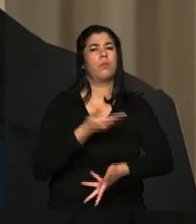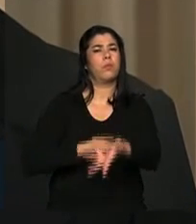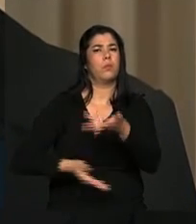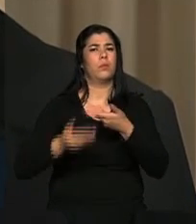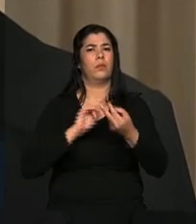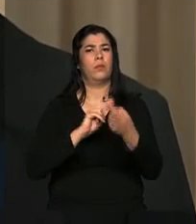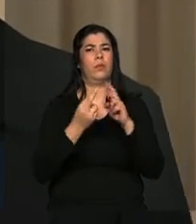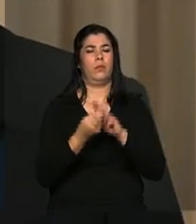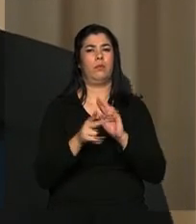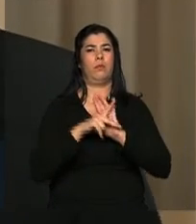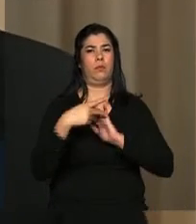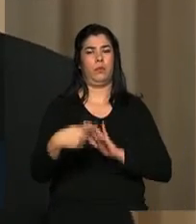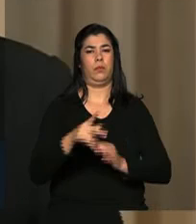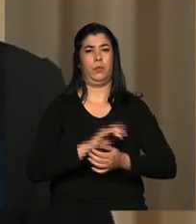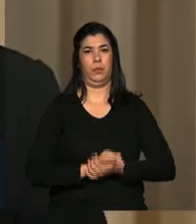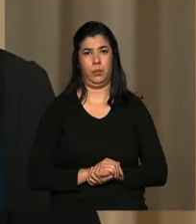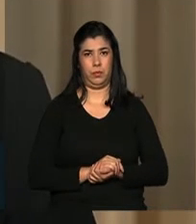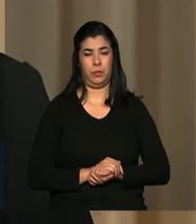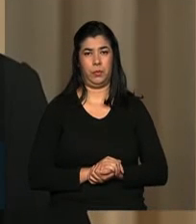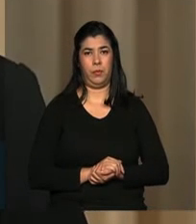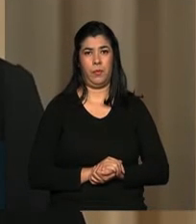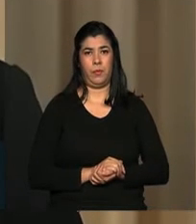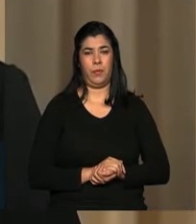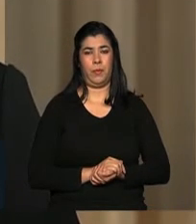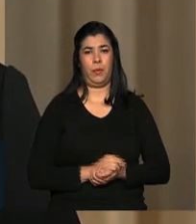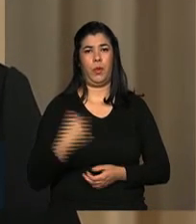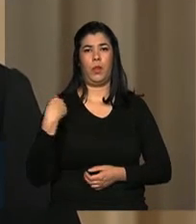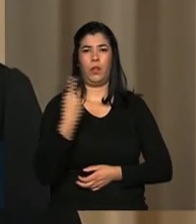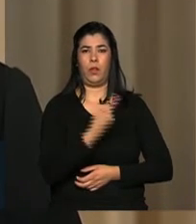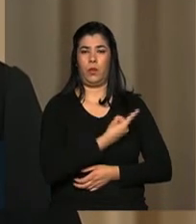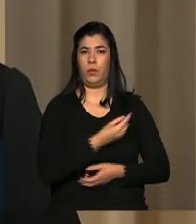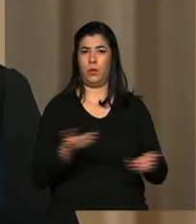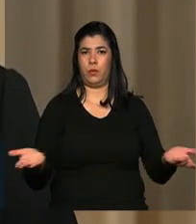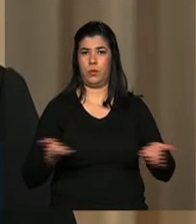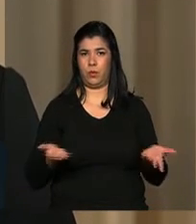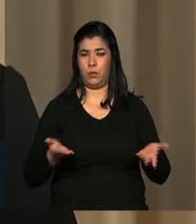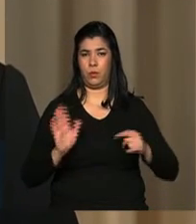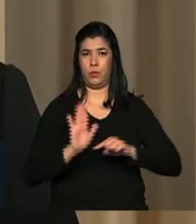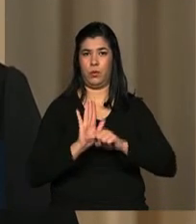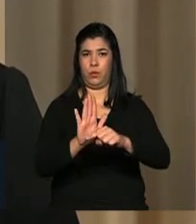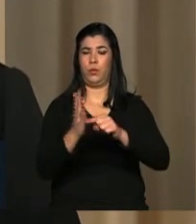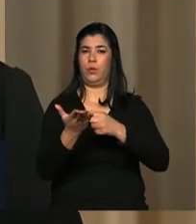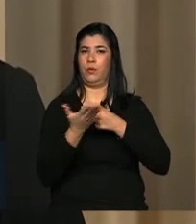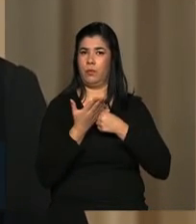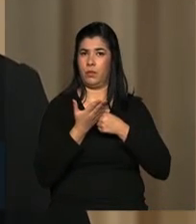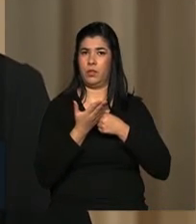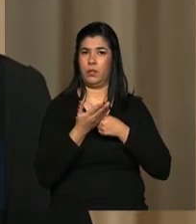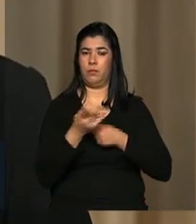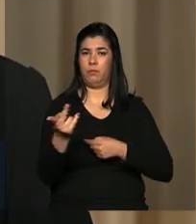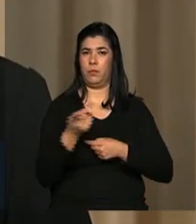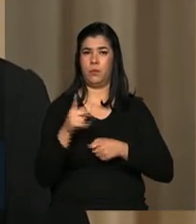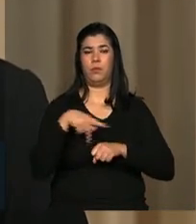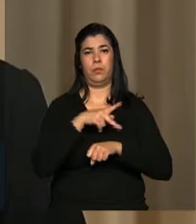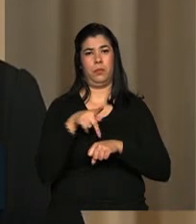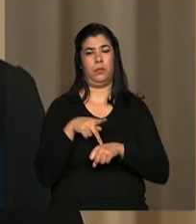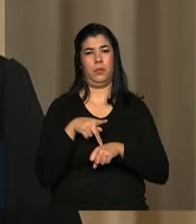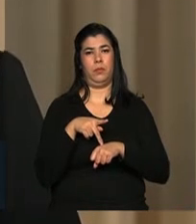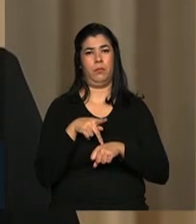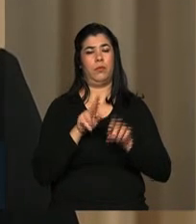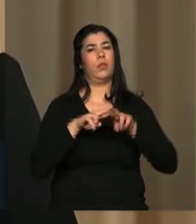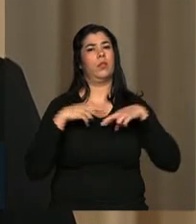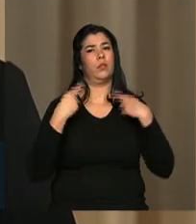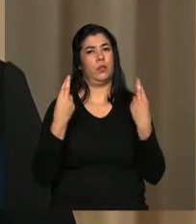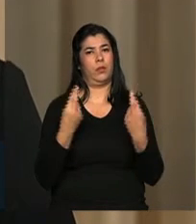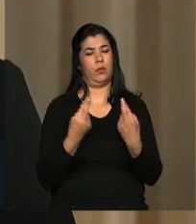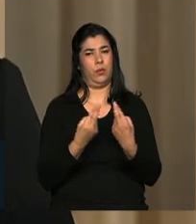relação. Nós, hoje, cooperamos bilateralmente. Nos